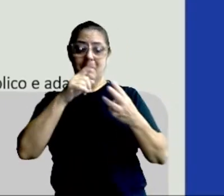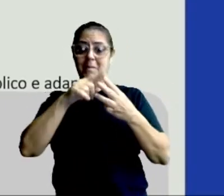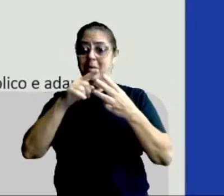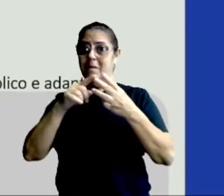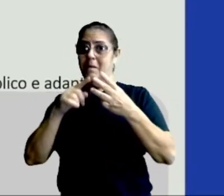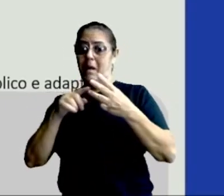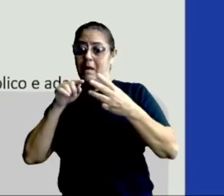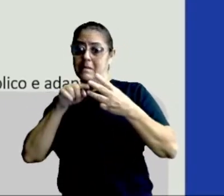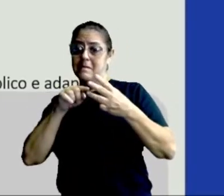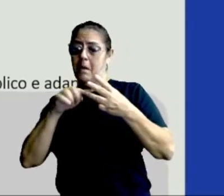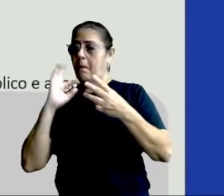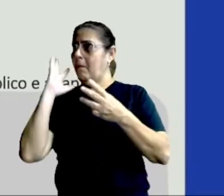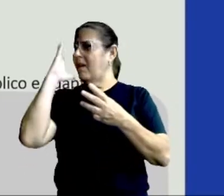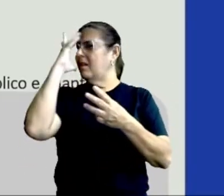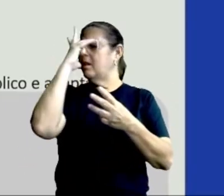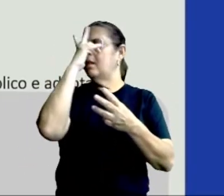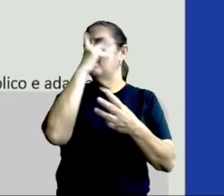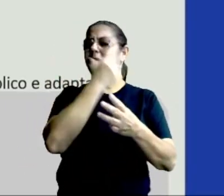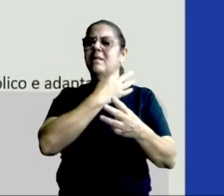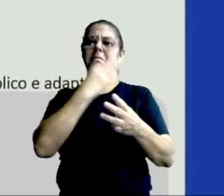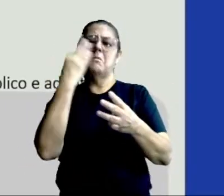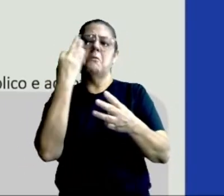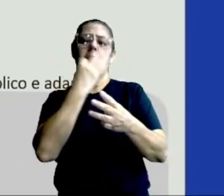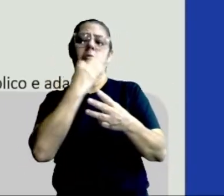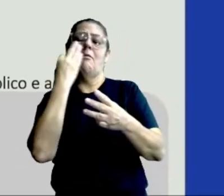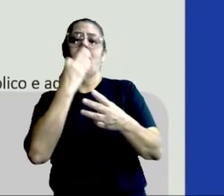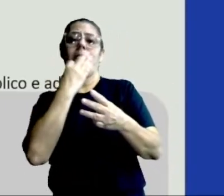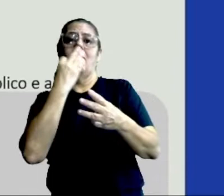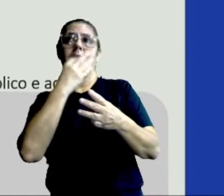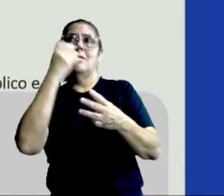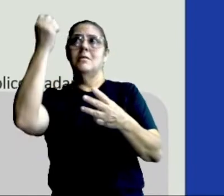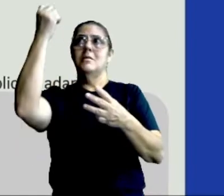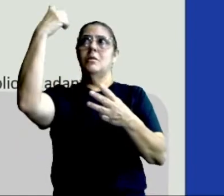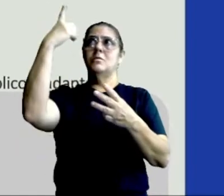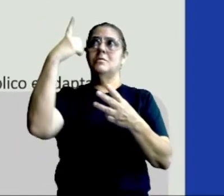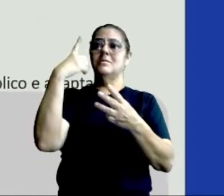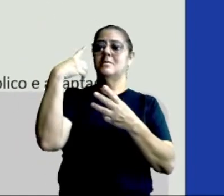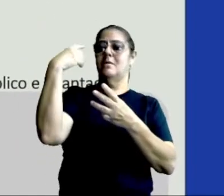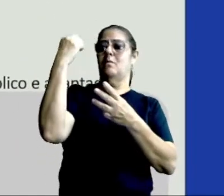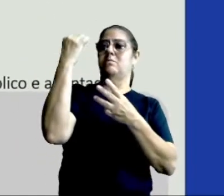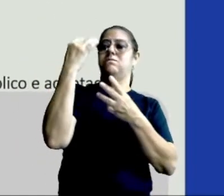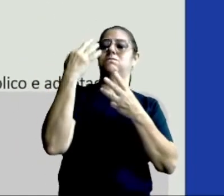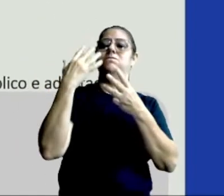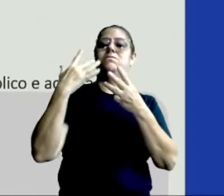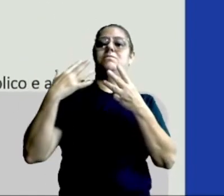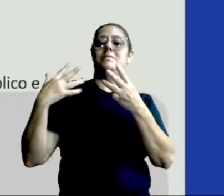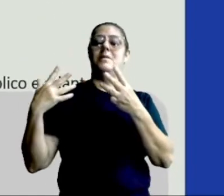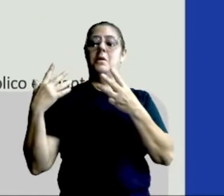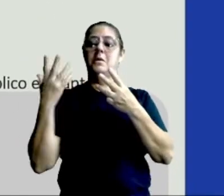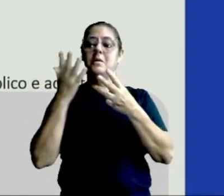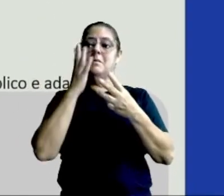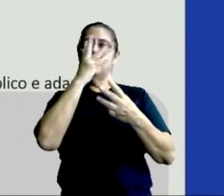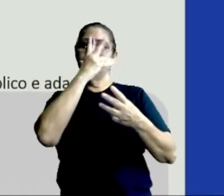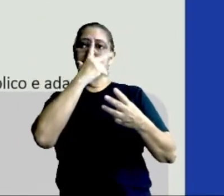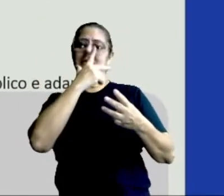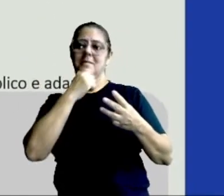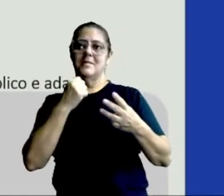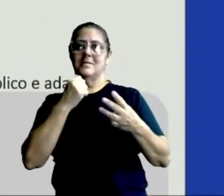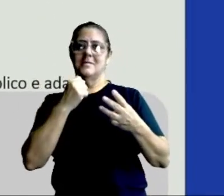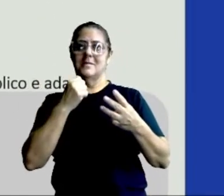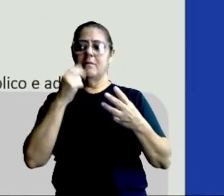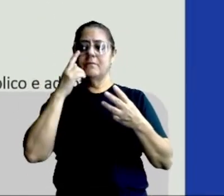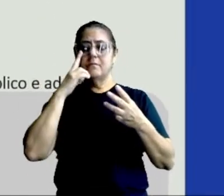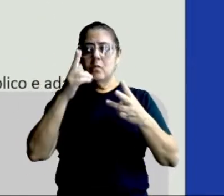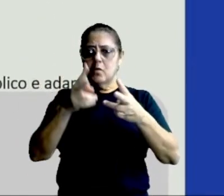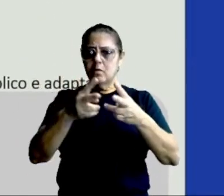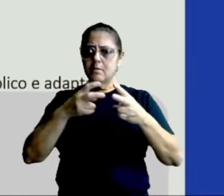era dona de uma beleza estonteante e até o sol brilhava mais forte diante de seus encantos então